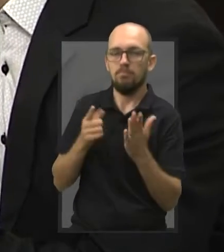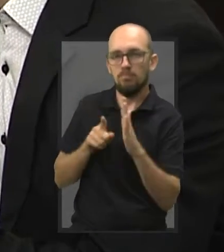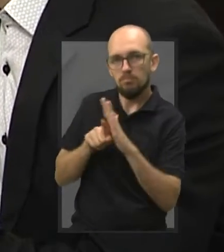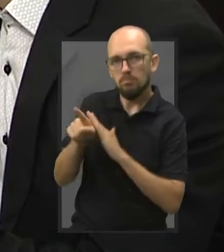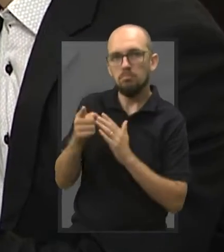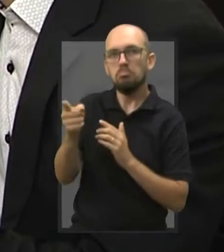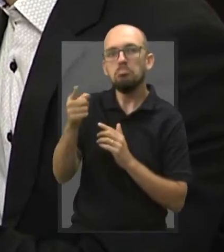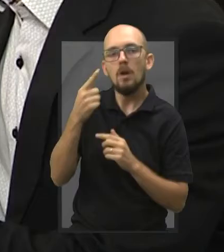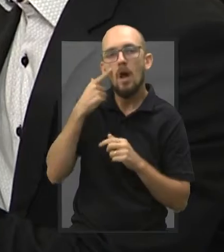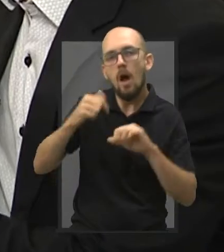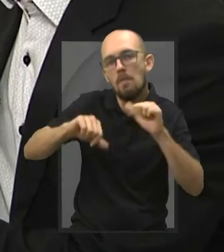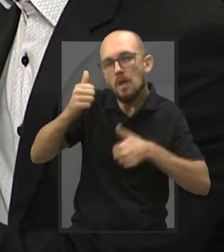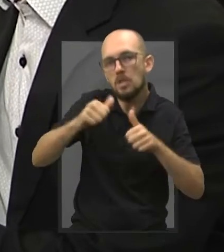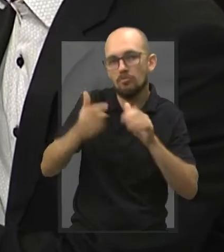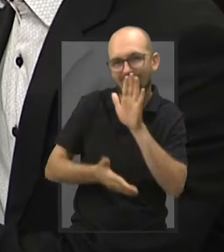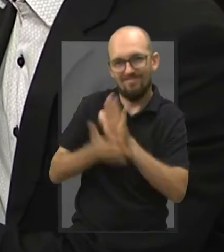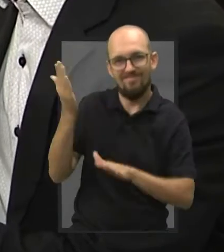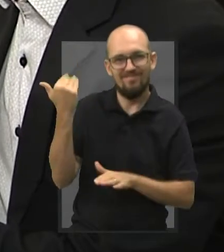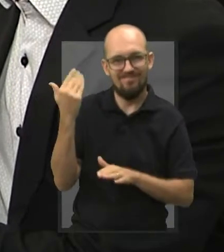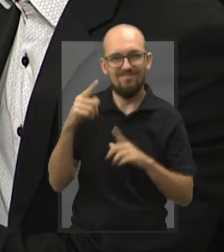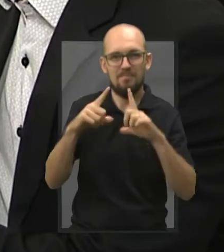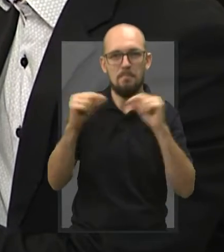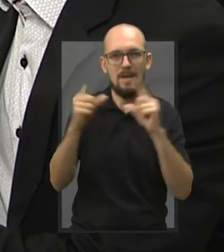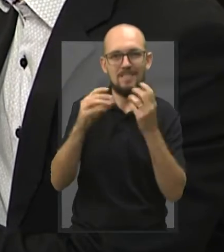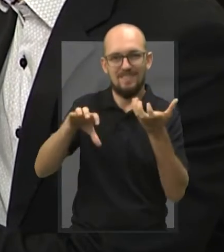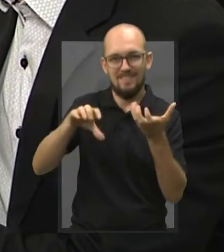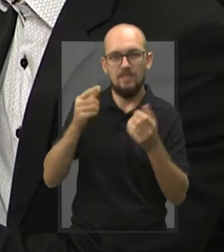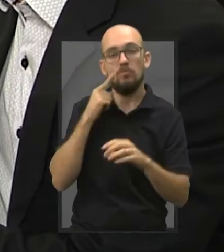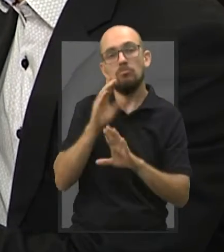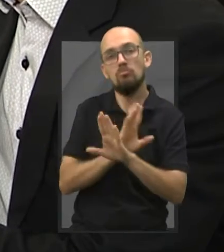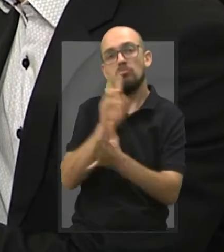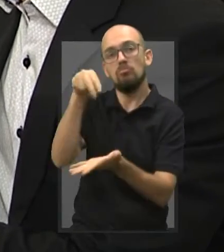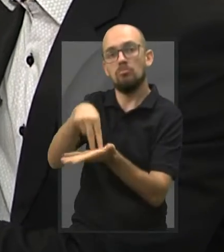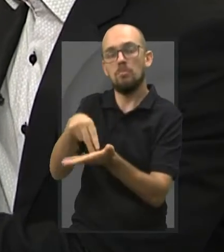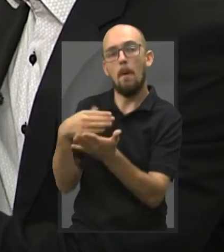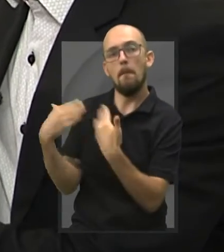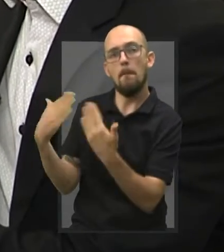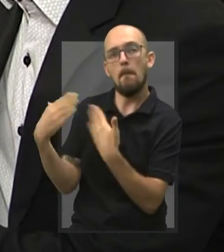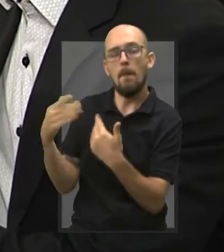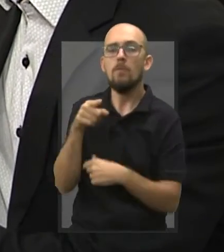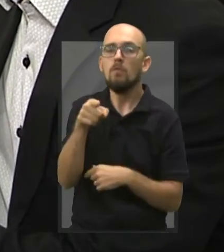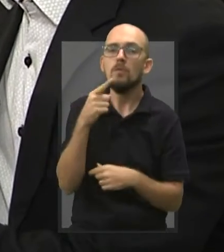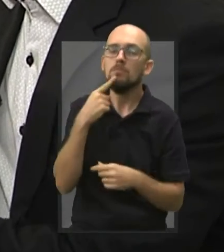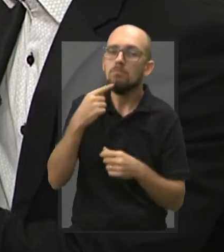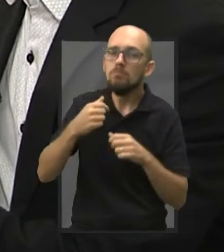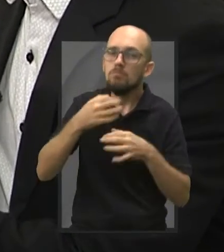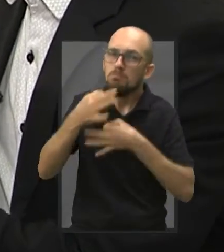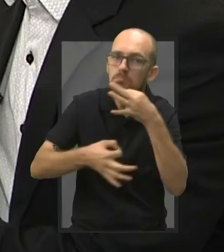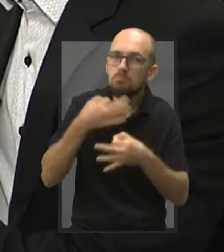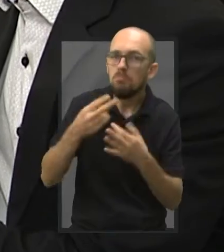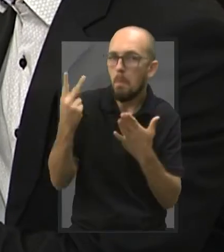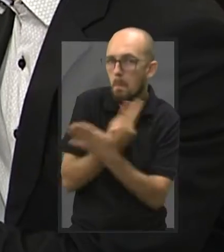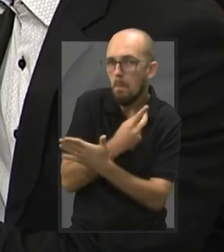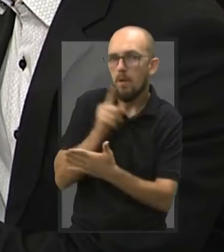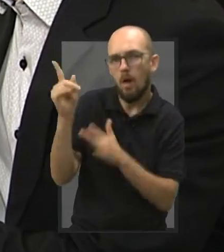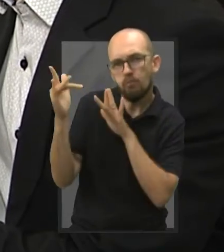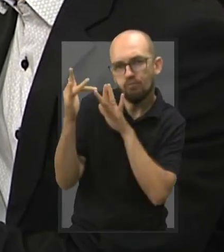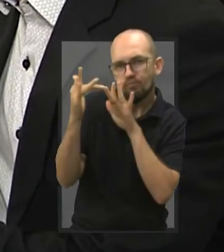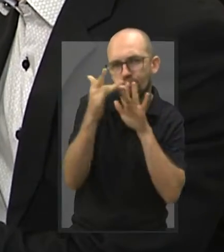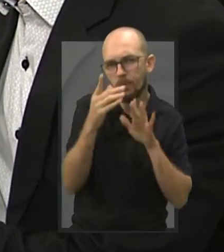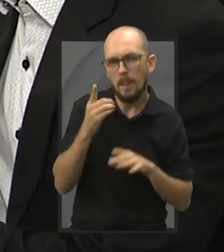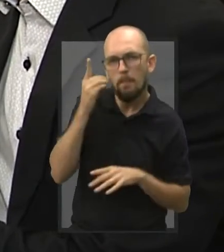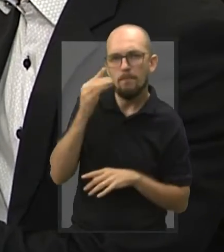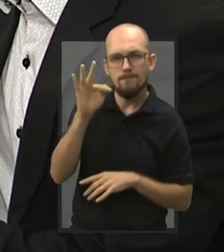faça uma avaliação da viagem que o senhor fez até a capital do nosso país, Brasília, em que teve a oportunidade de estreitar os laços com os